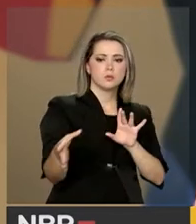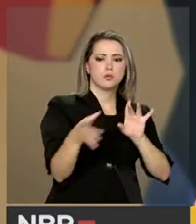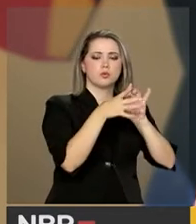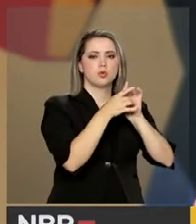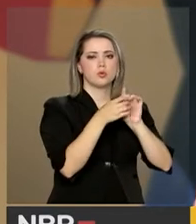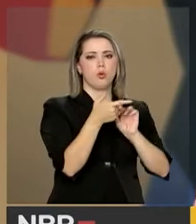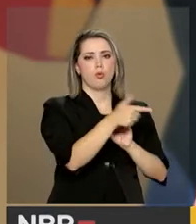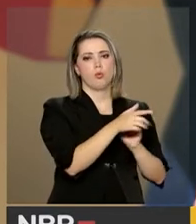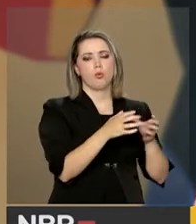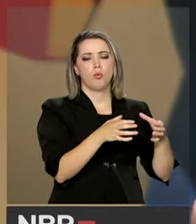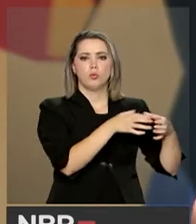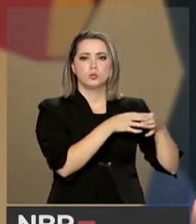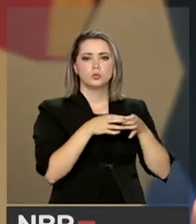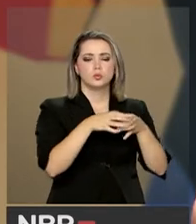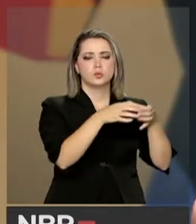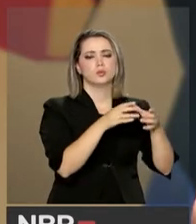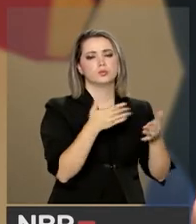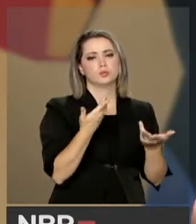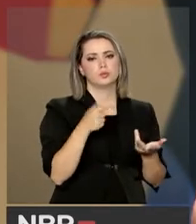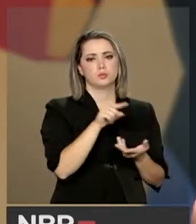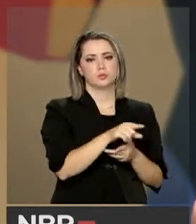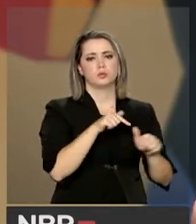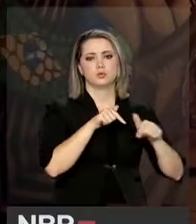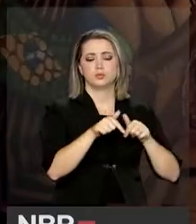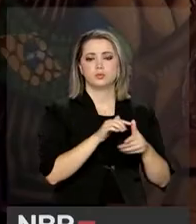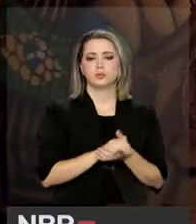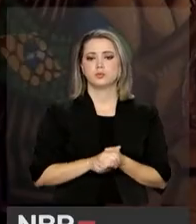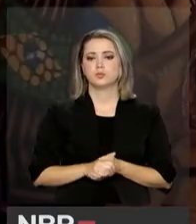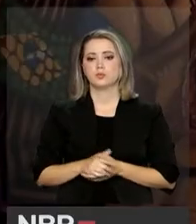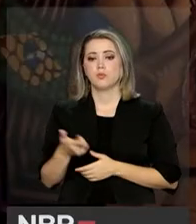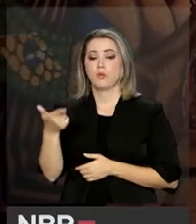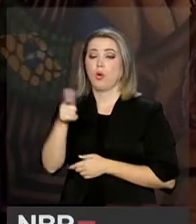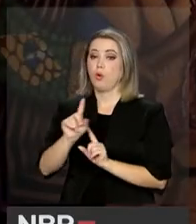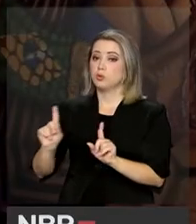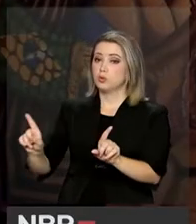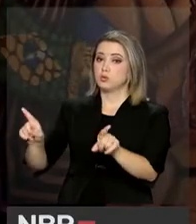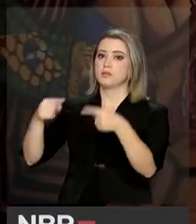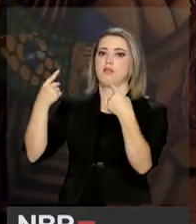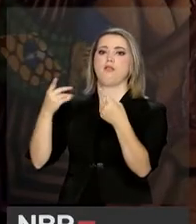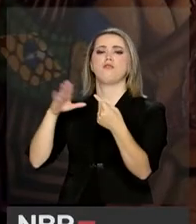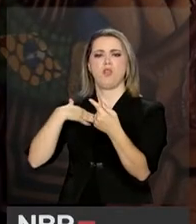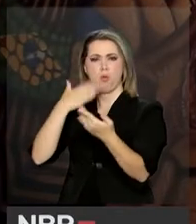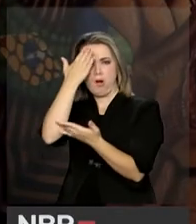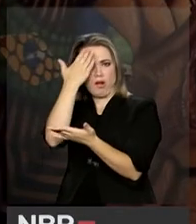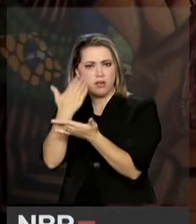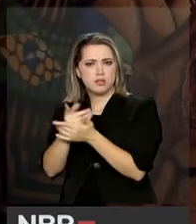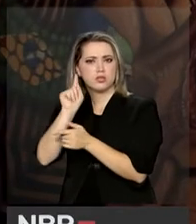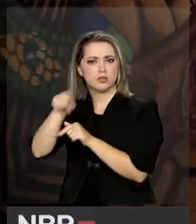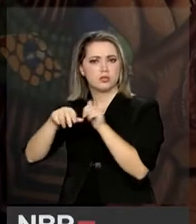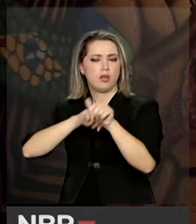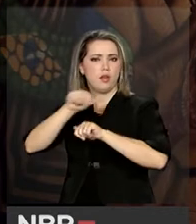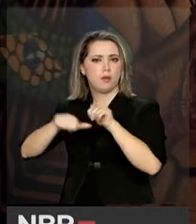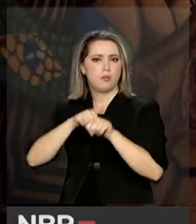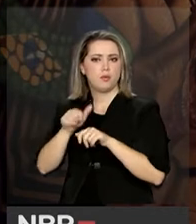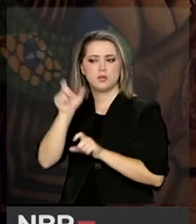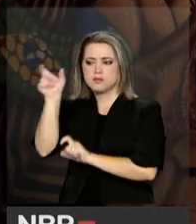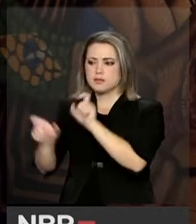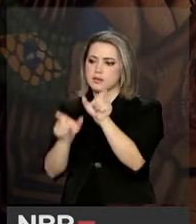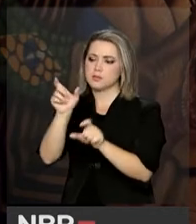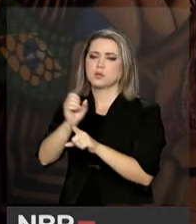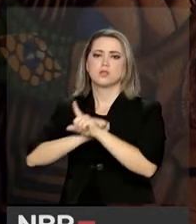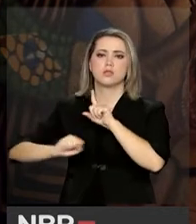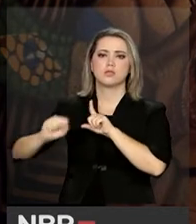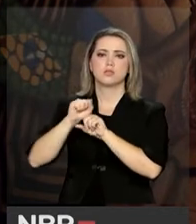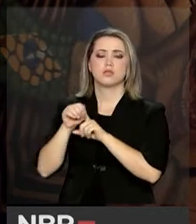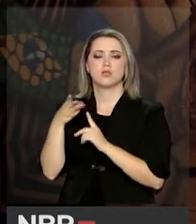parcerias para desenvolver suas ações. E um outro desafio, acredito que seja uma mudança de comportamento na